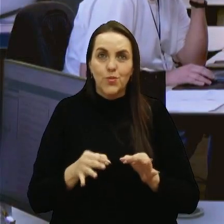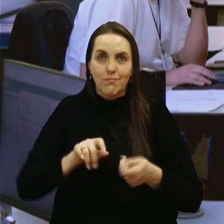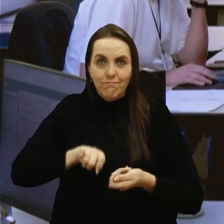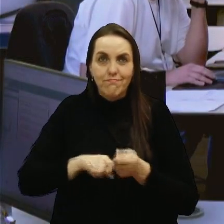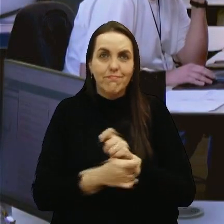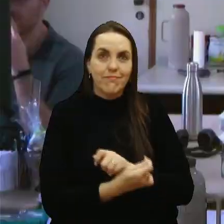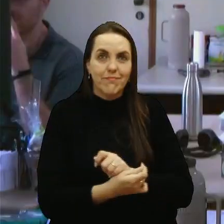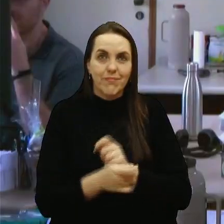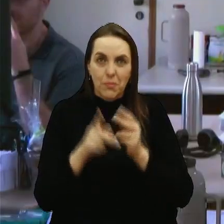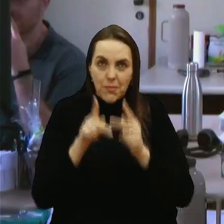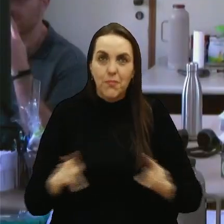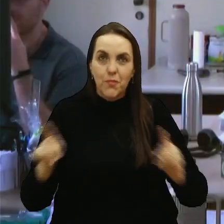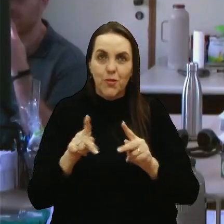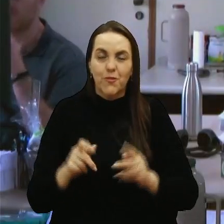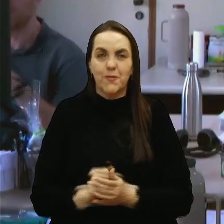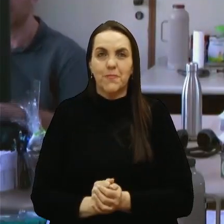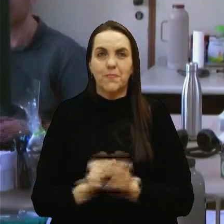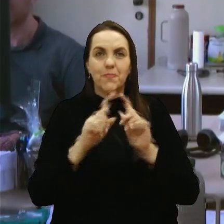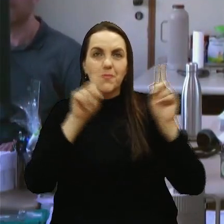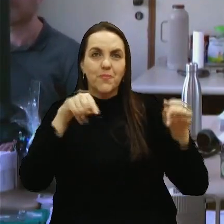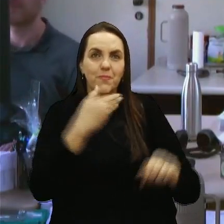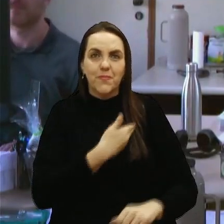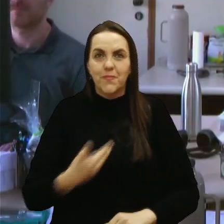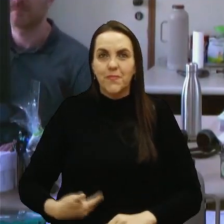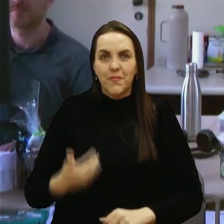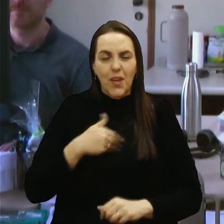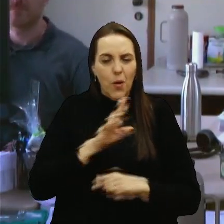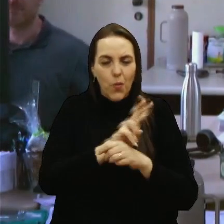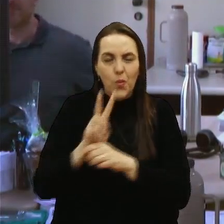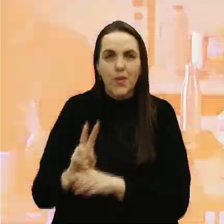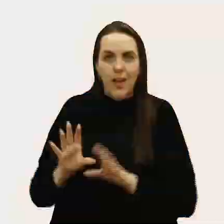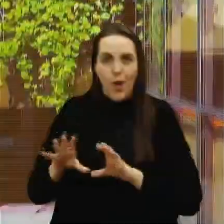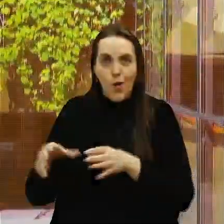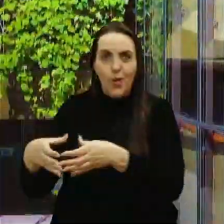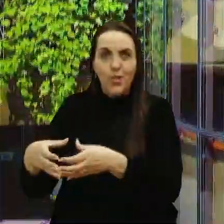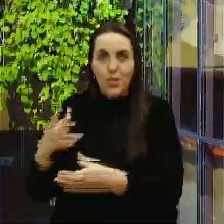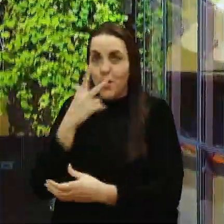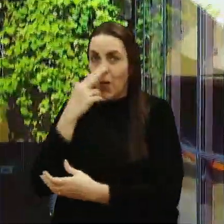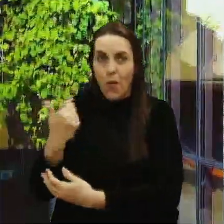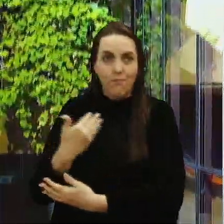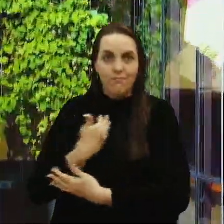adequadas para o povo. Ser servidor público é cuidar do coletivo como se fosse meu.